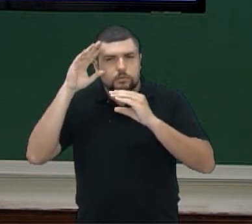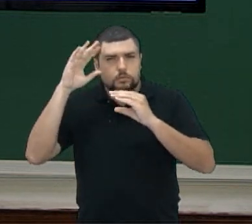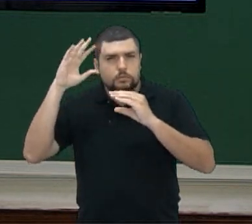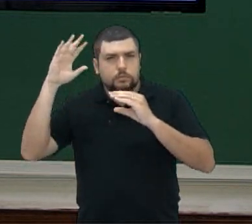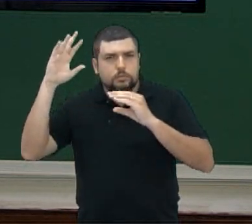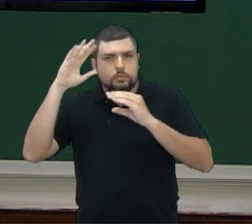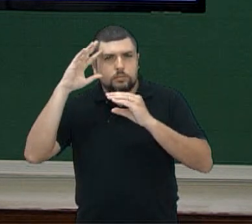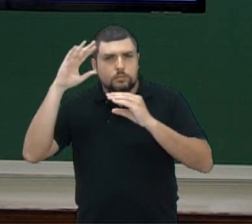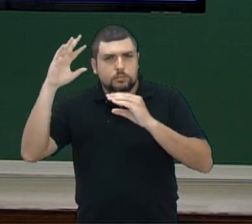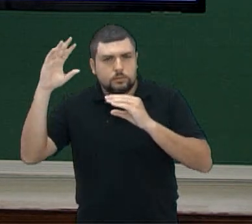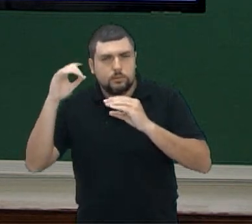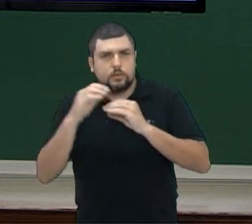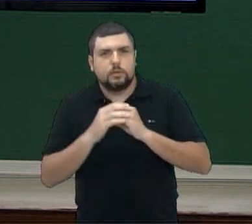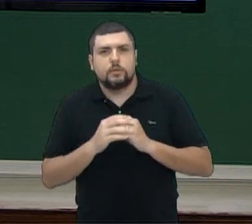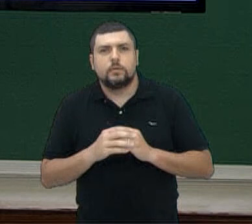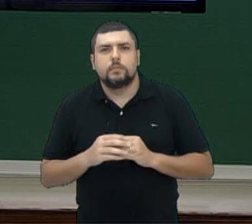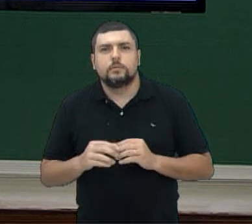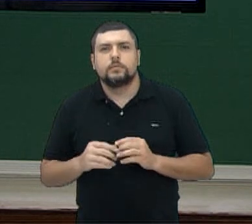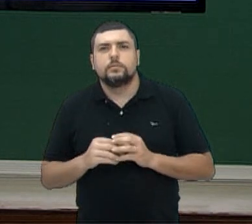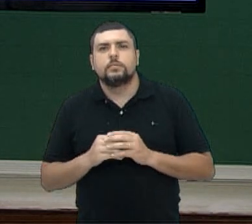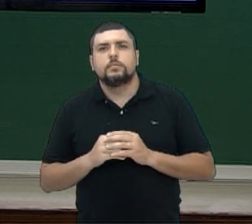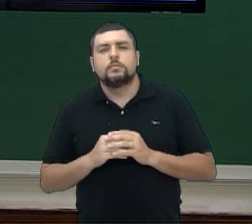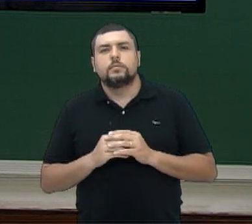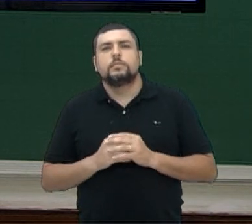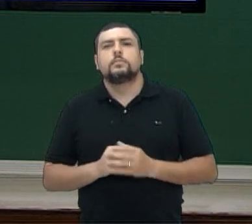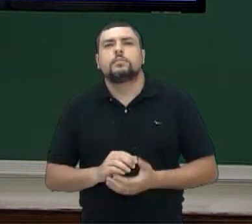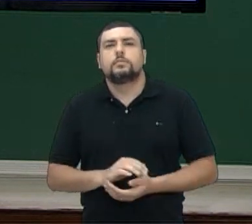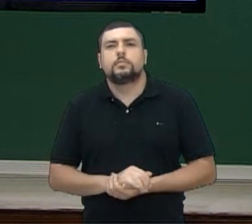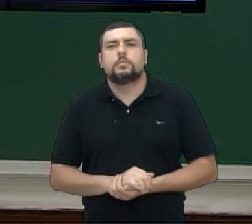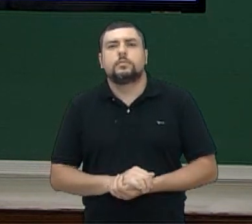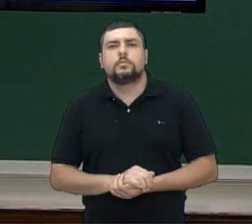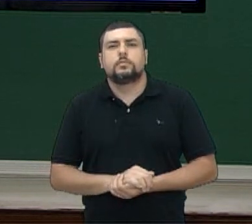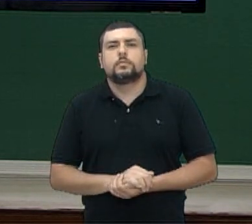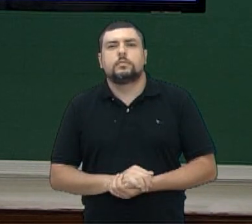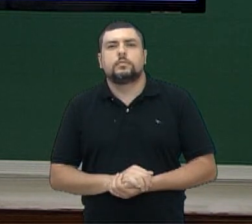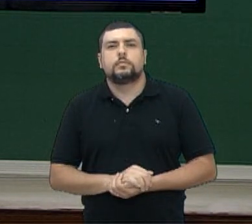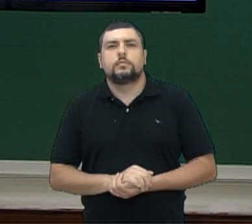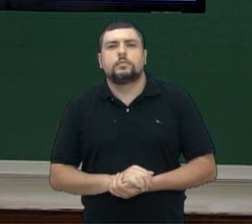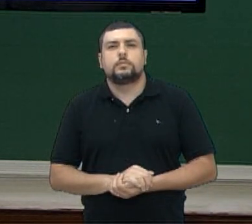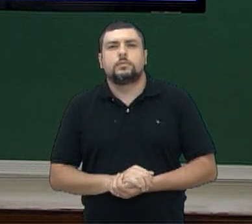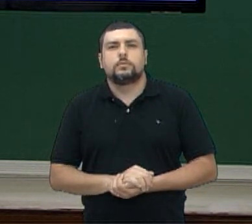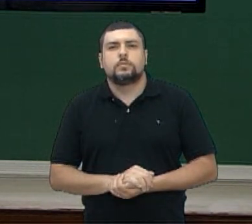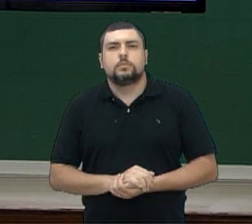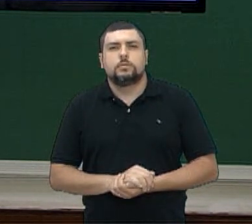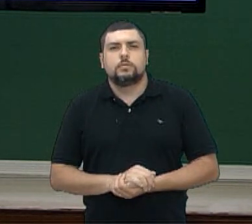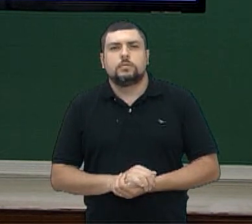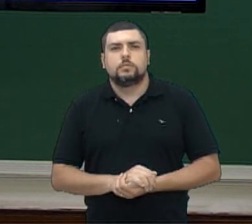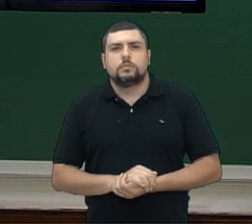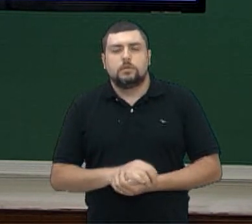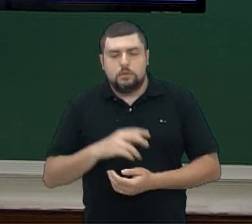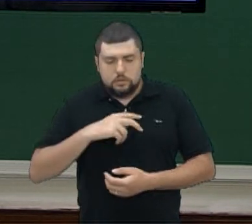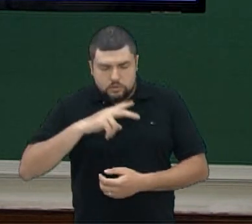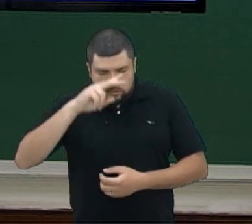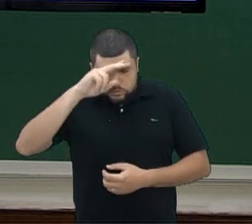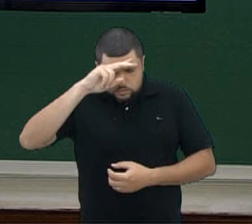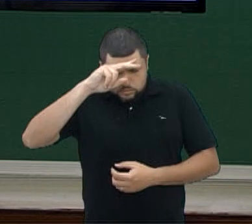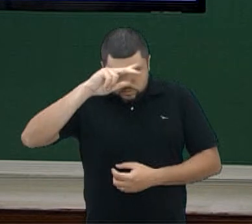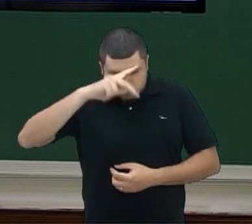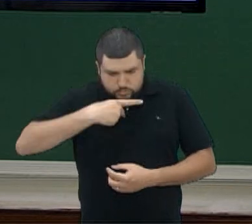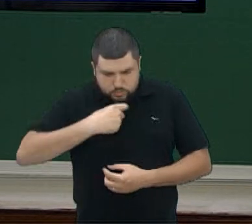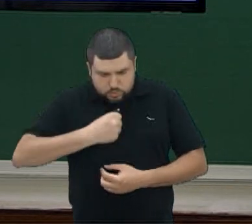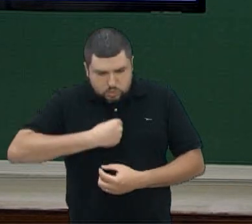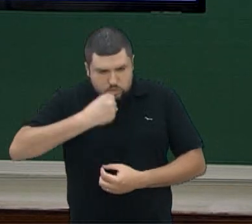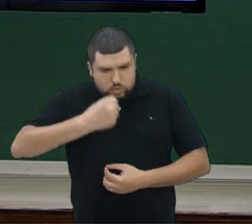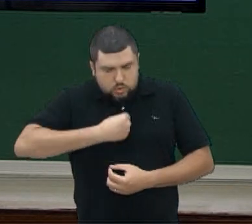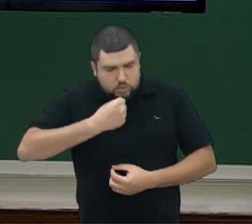assim, não, perdão, ele pensando, né, ele pensa assim, I hate myself when I do that. Eu me odeio a mim mesmo quando eu